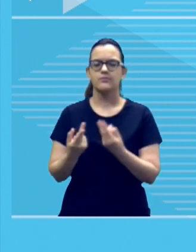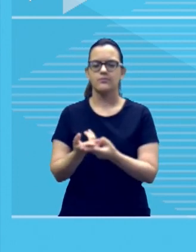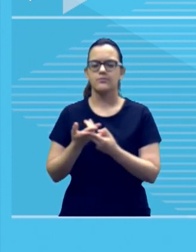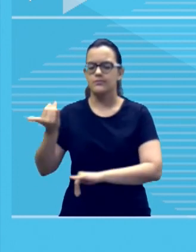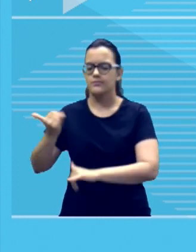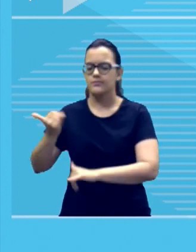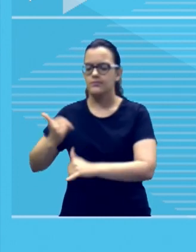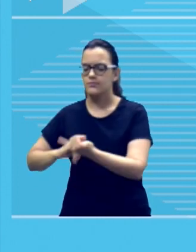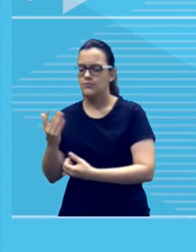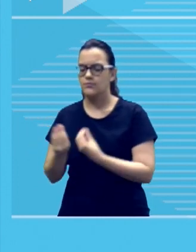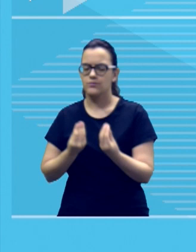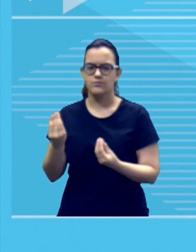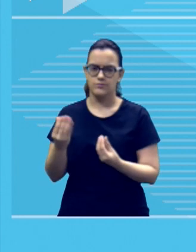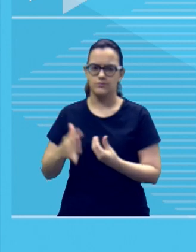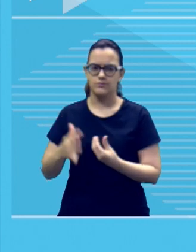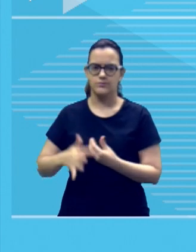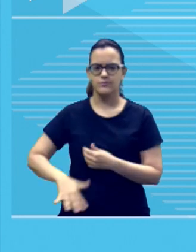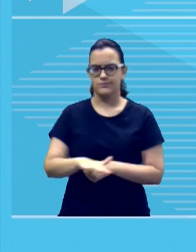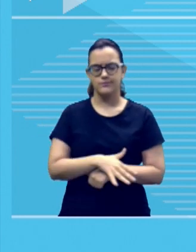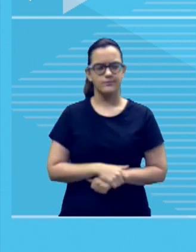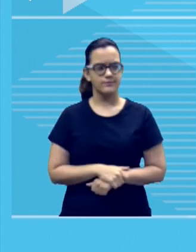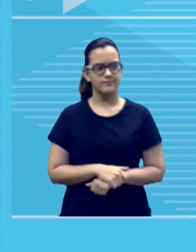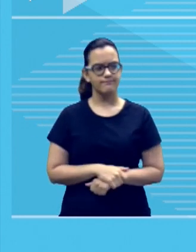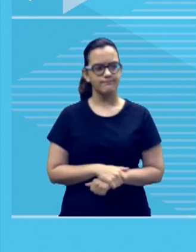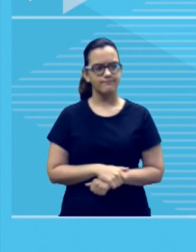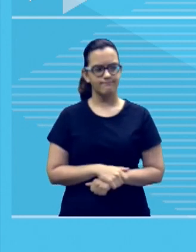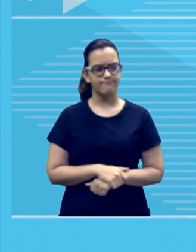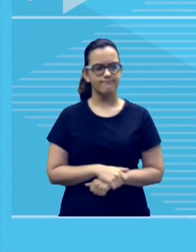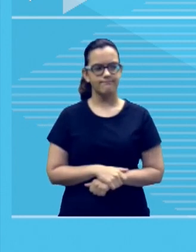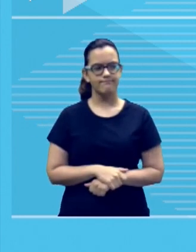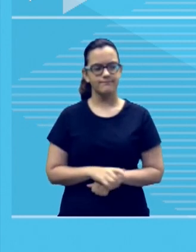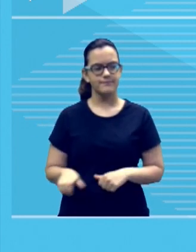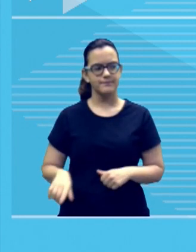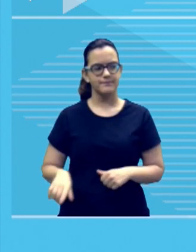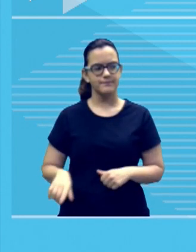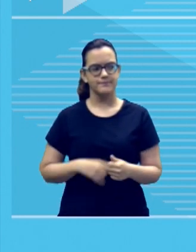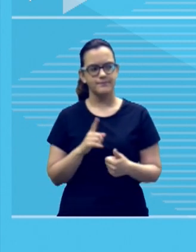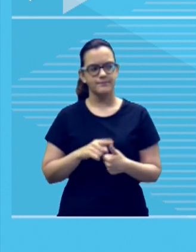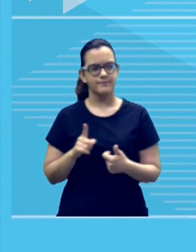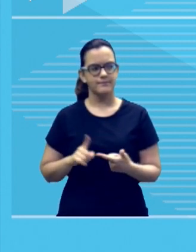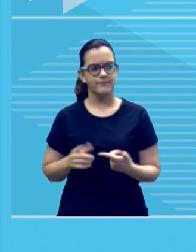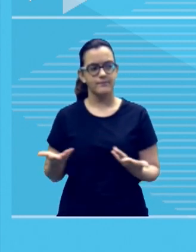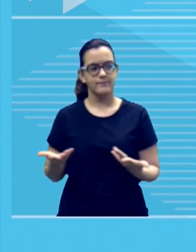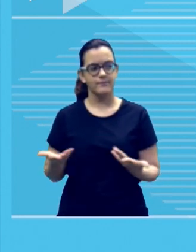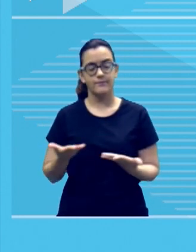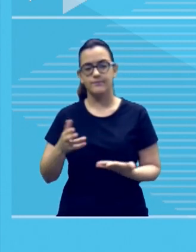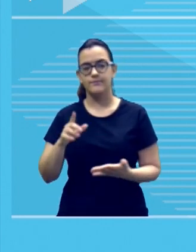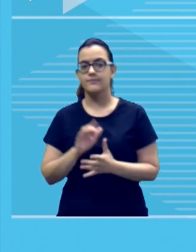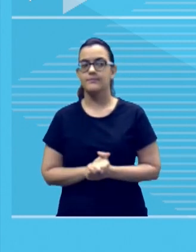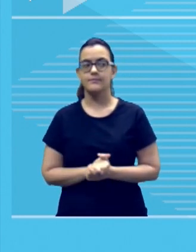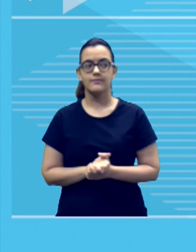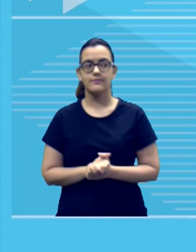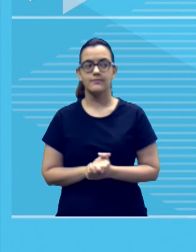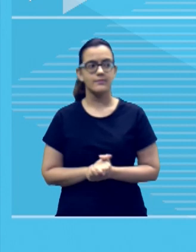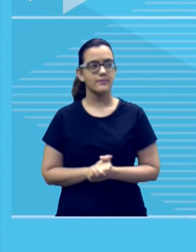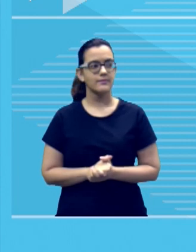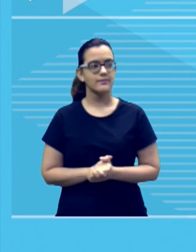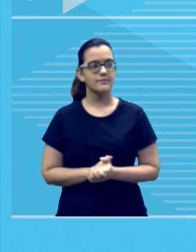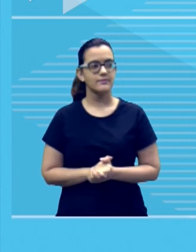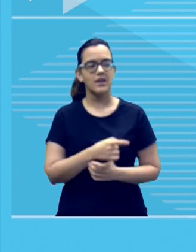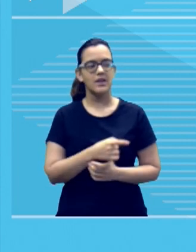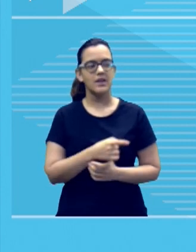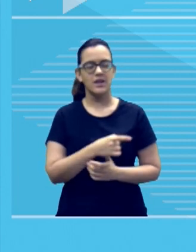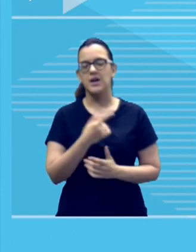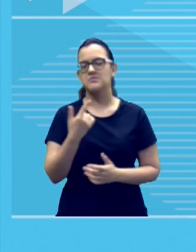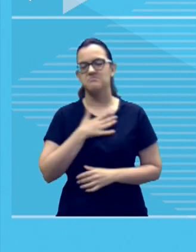diferentes a isomeria só pode ser de função vamos lá ah essa aqui é uma das